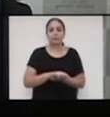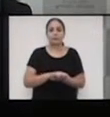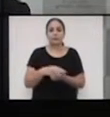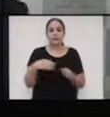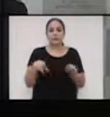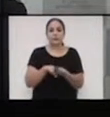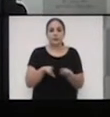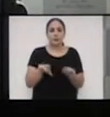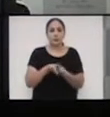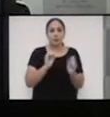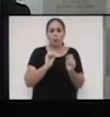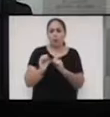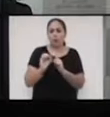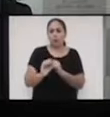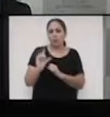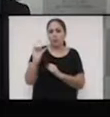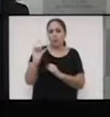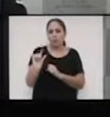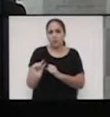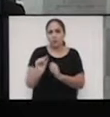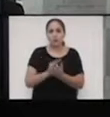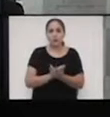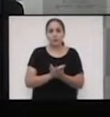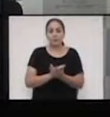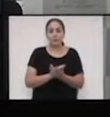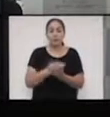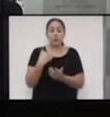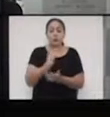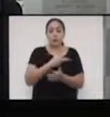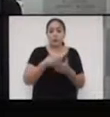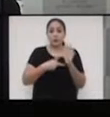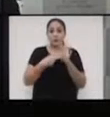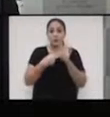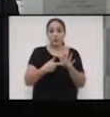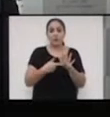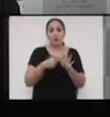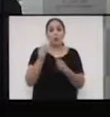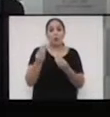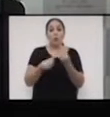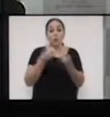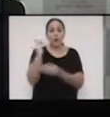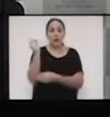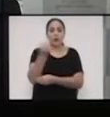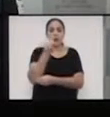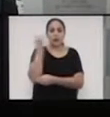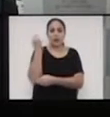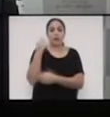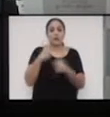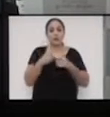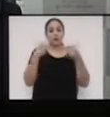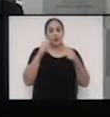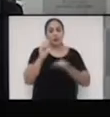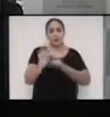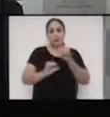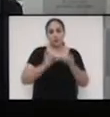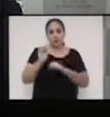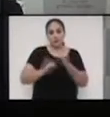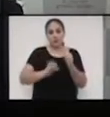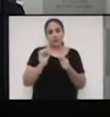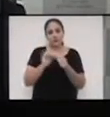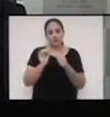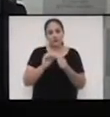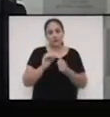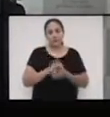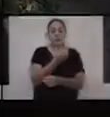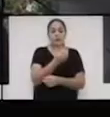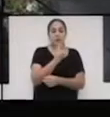disso pode dar o aumento que quiser. Então, assim, a gente tentou mostrar a gravidade e a grandiosidade da reforma que